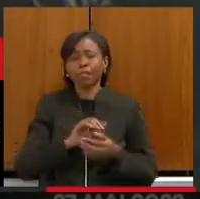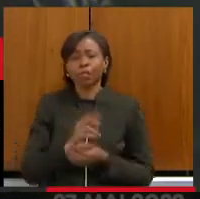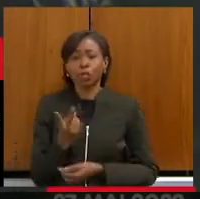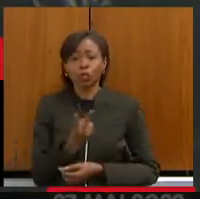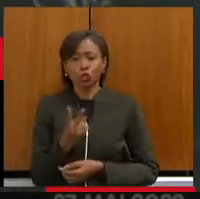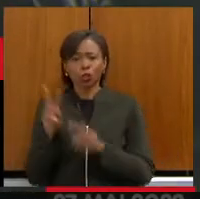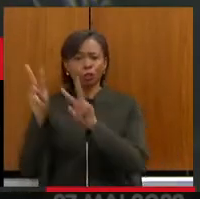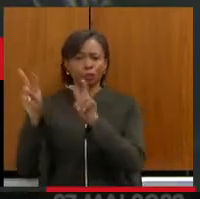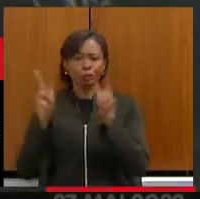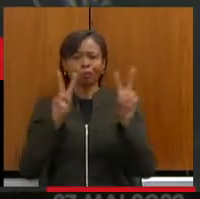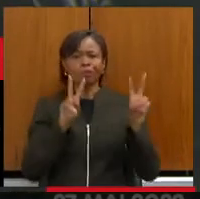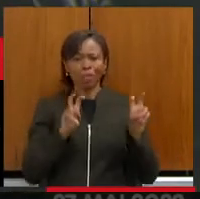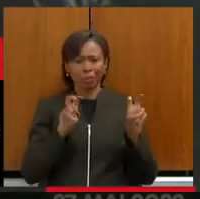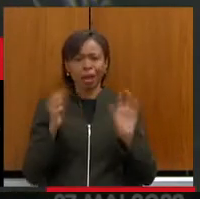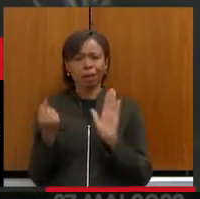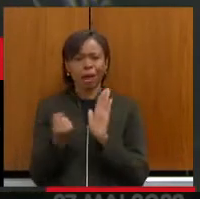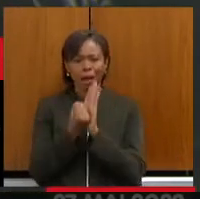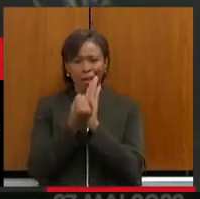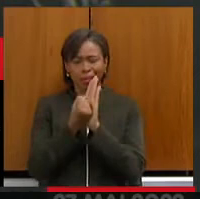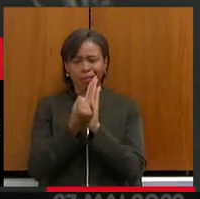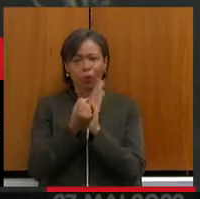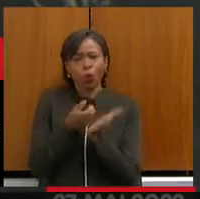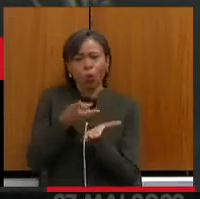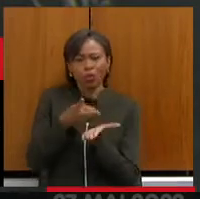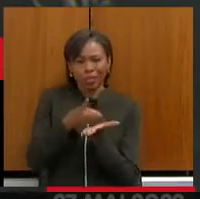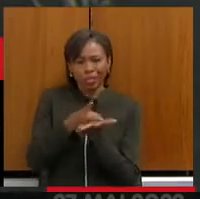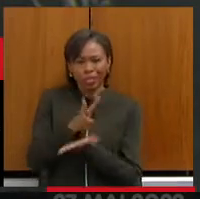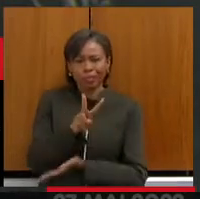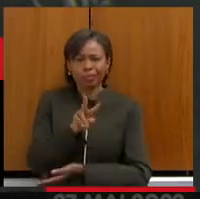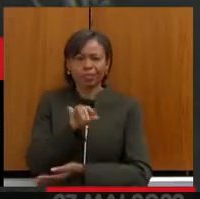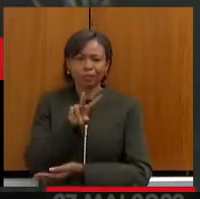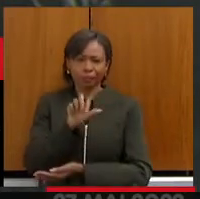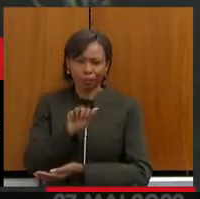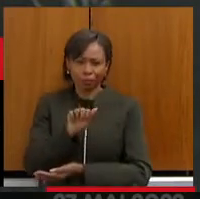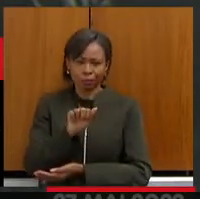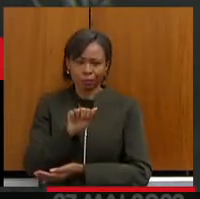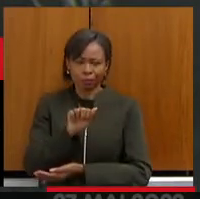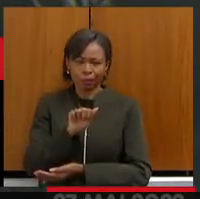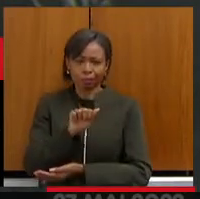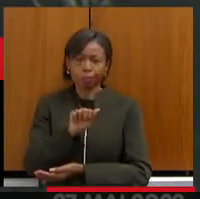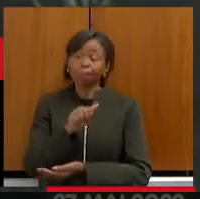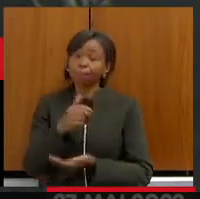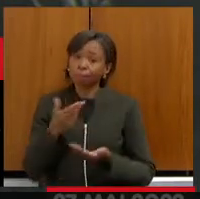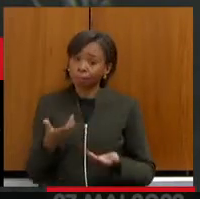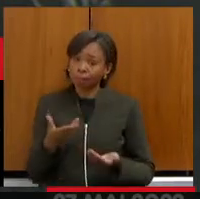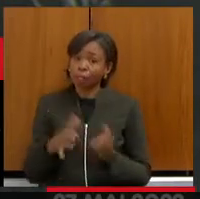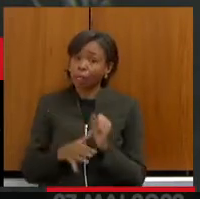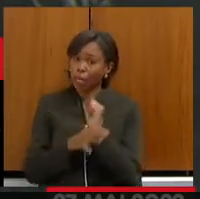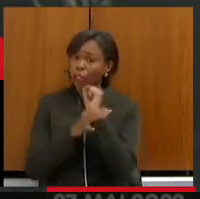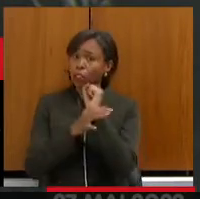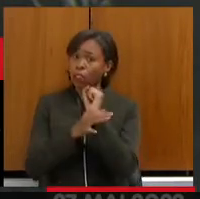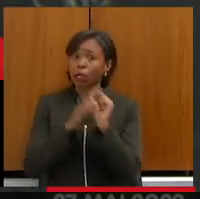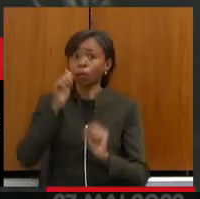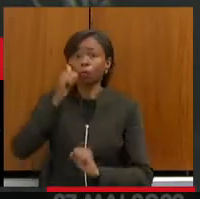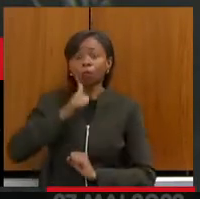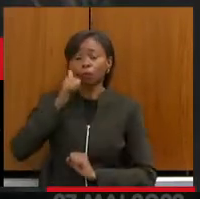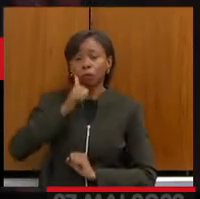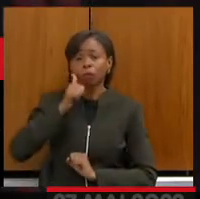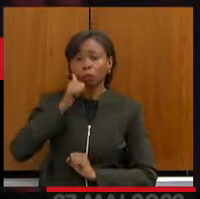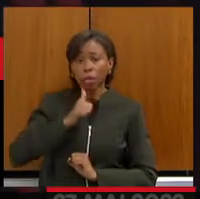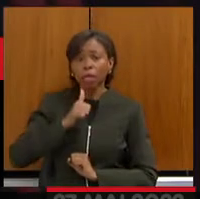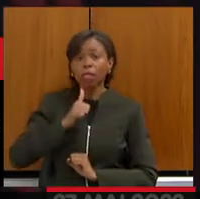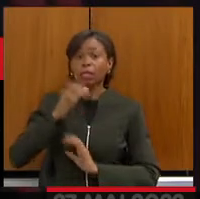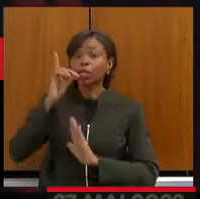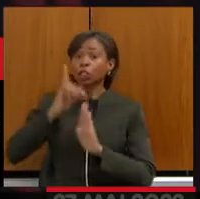assim considerando há a necessidade de garantia as mulheres as condições do exercício efetivo